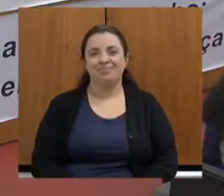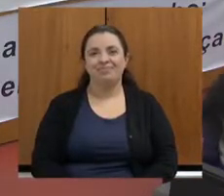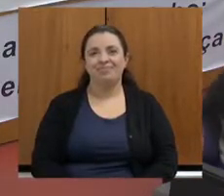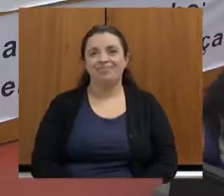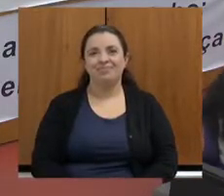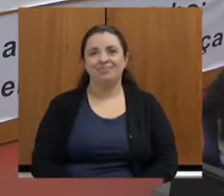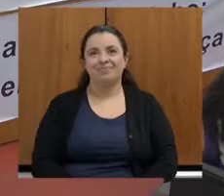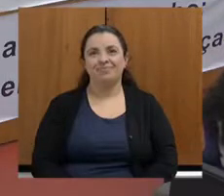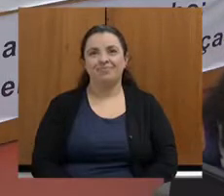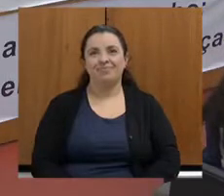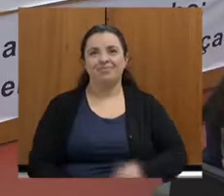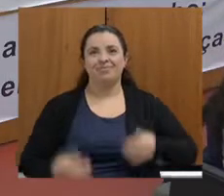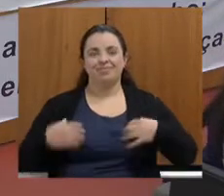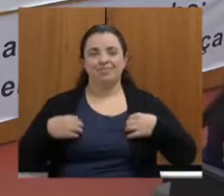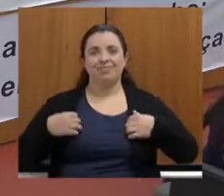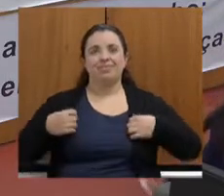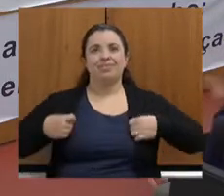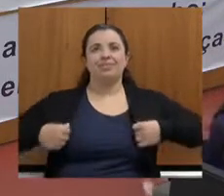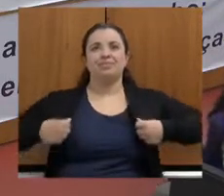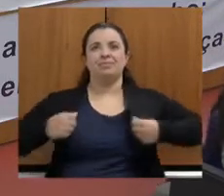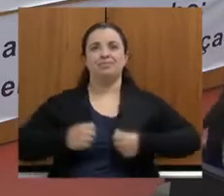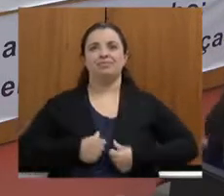E aí